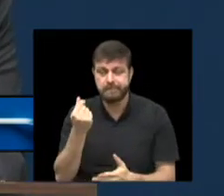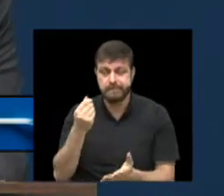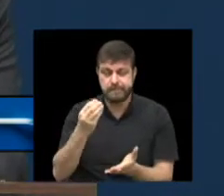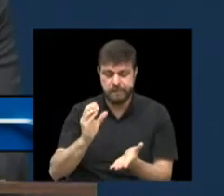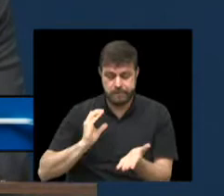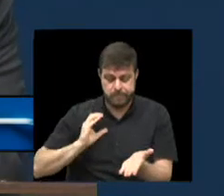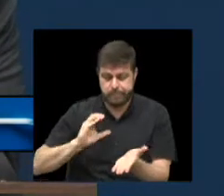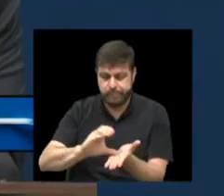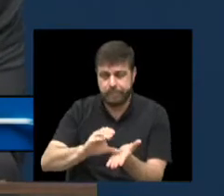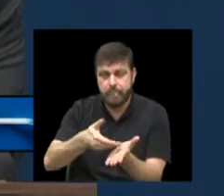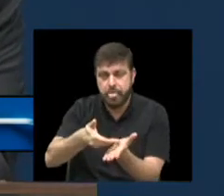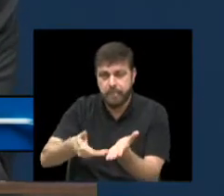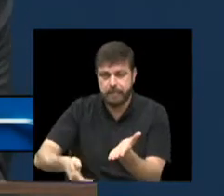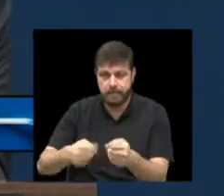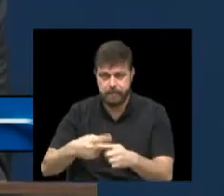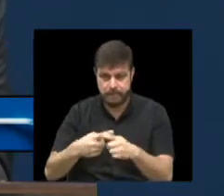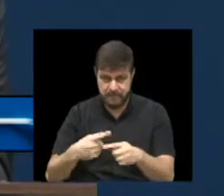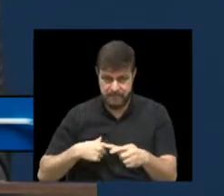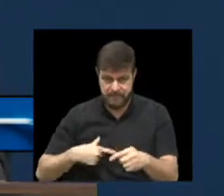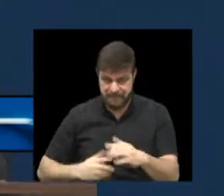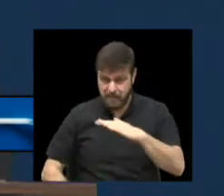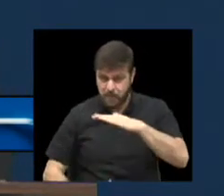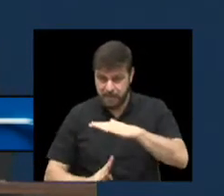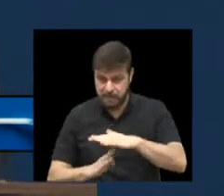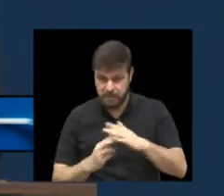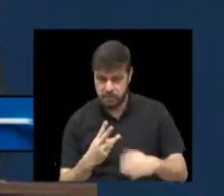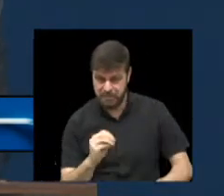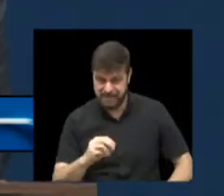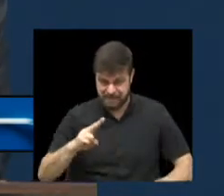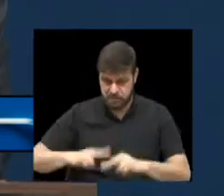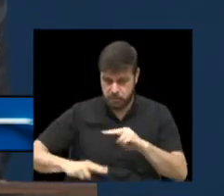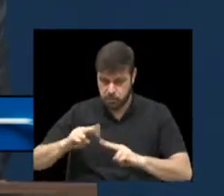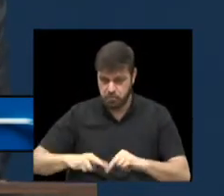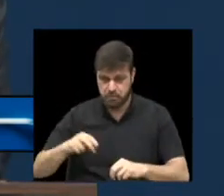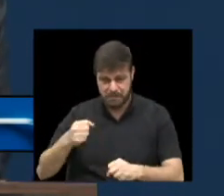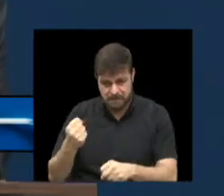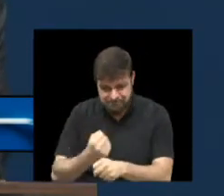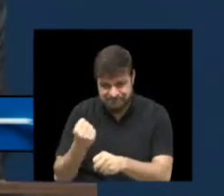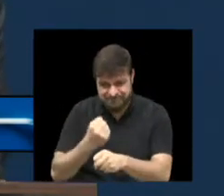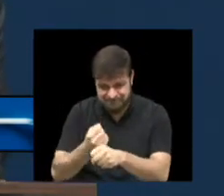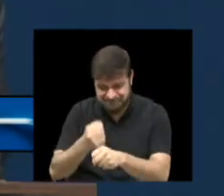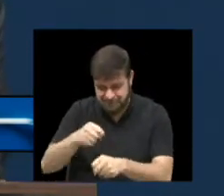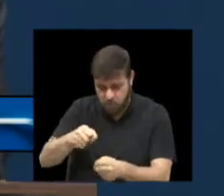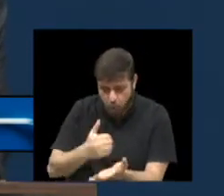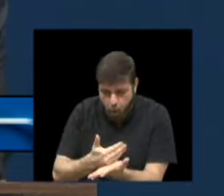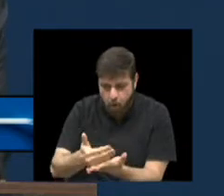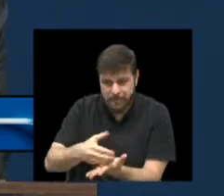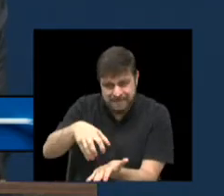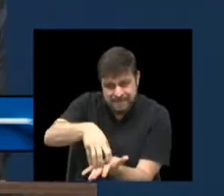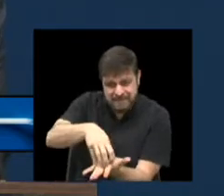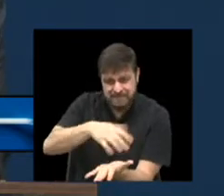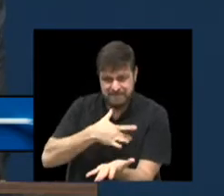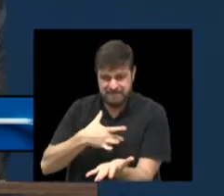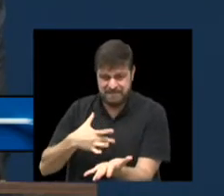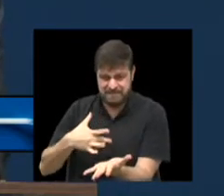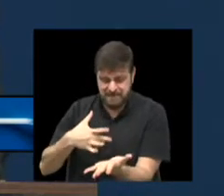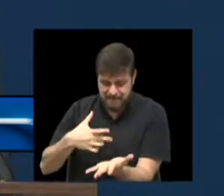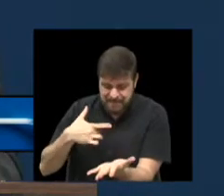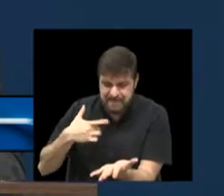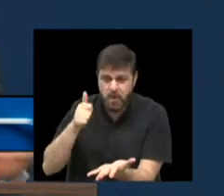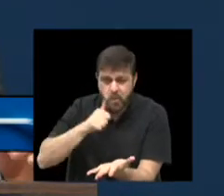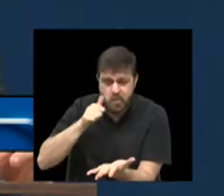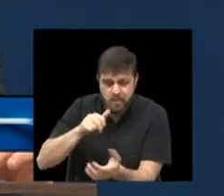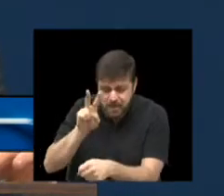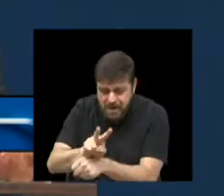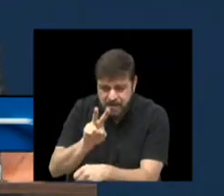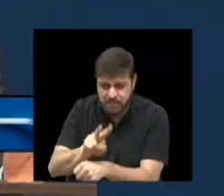de julho, que é a data limite para o início da execução desses recursos que estão disponíveis para essa obra, né?